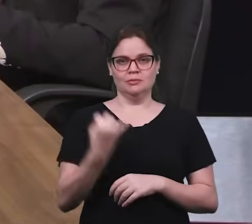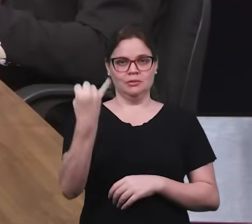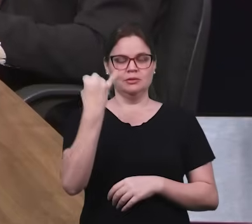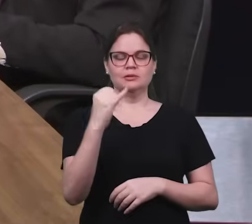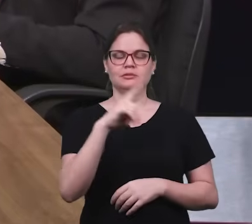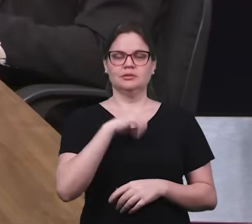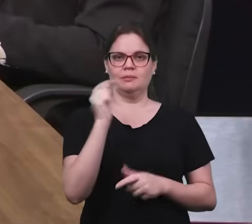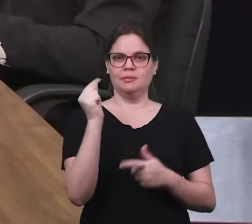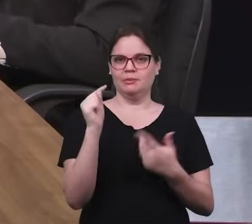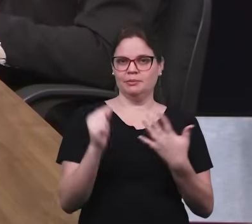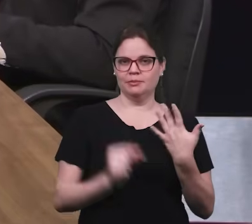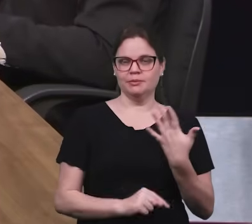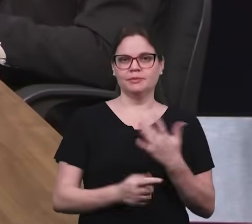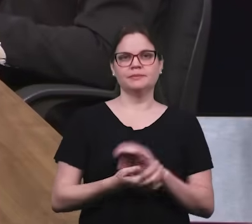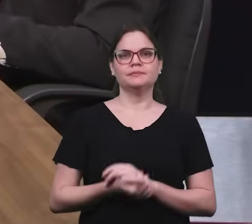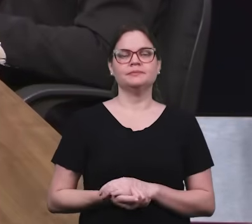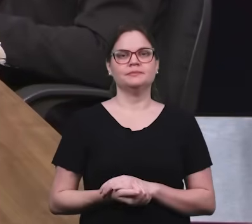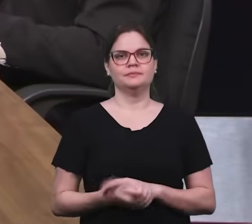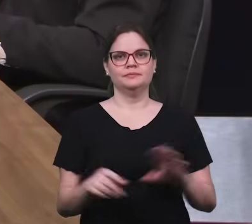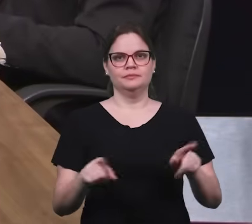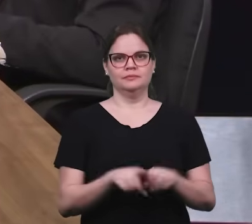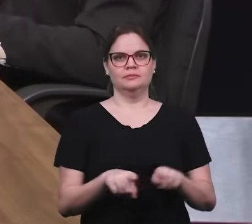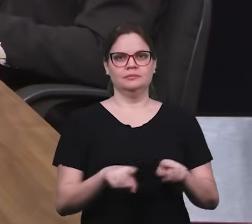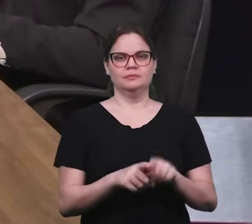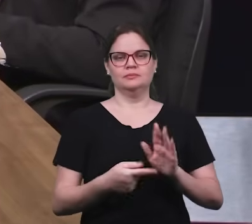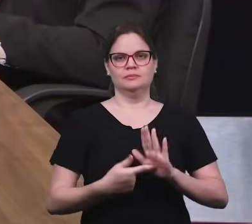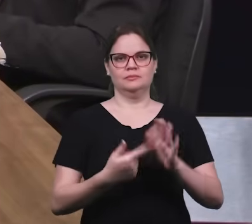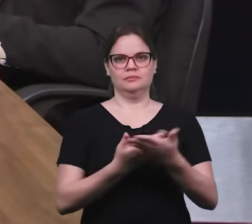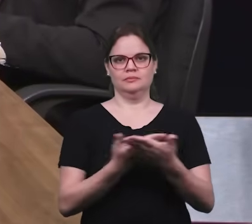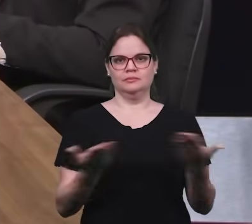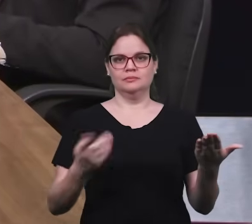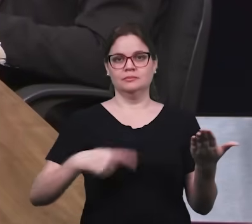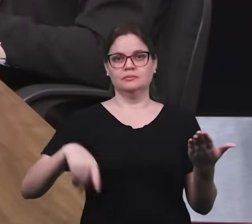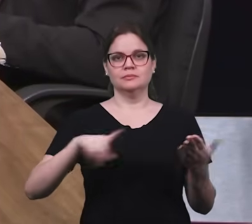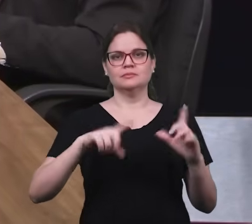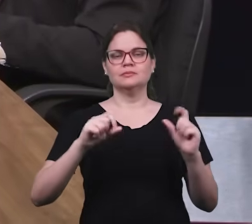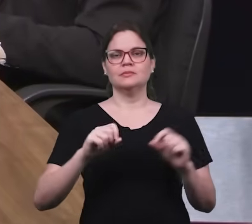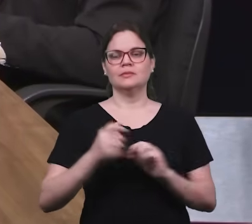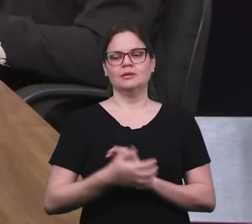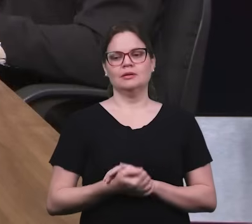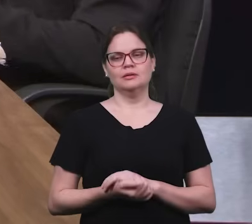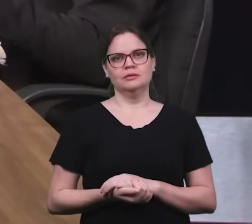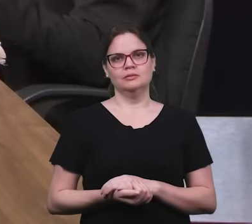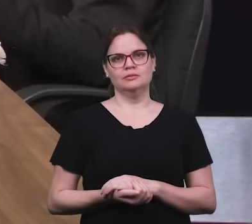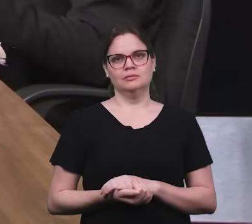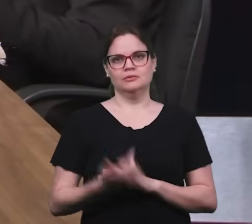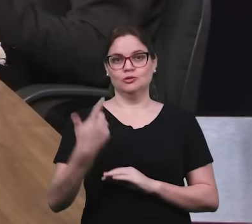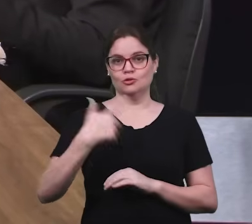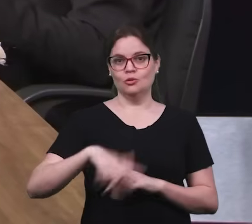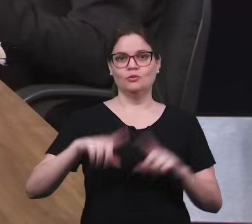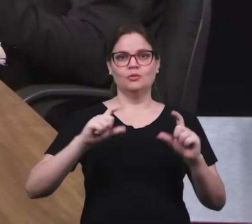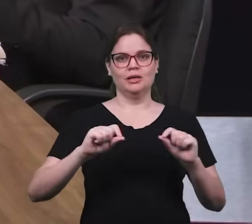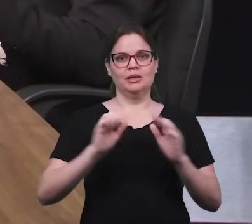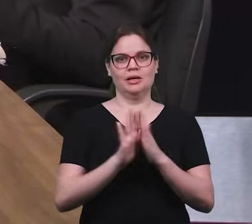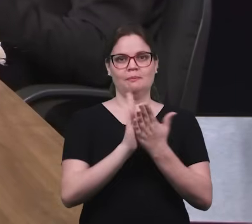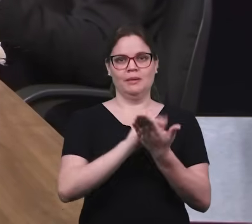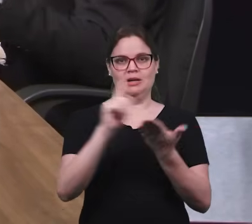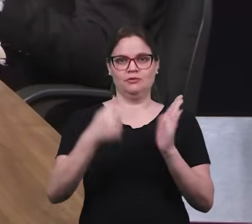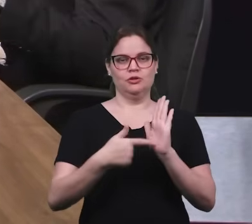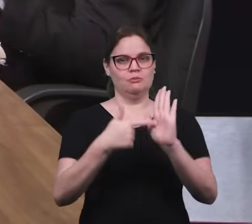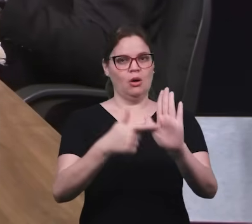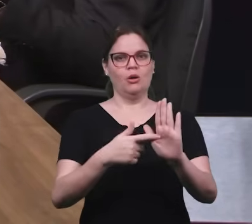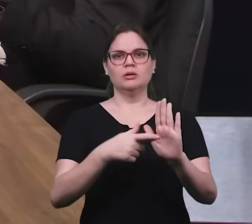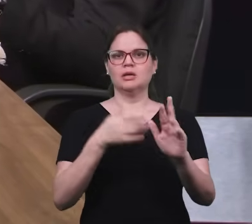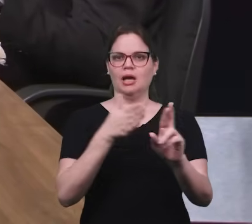é amplo, e trouxemos aqui mais uma vez aquilo que é a palavra de Deus, que é mais importante dentro